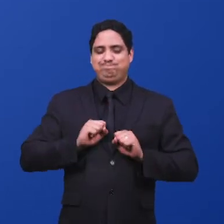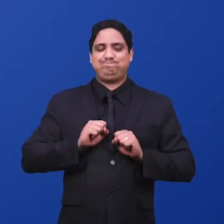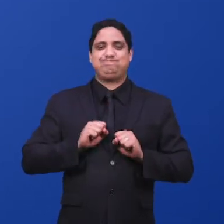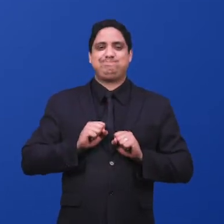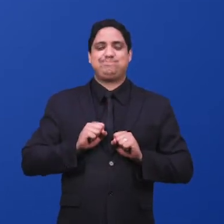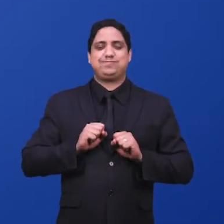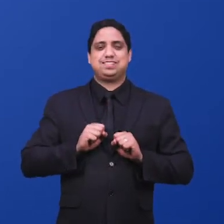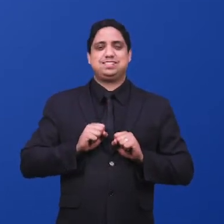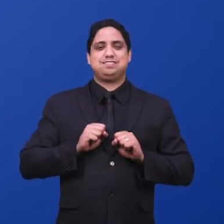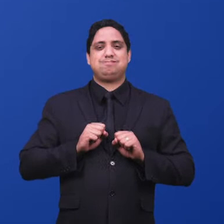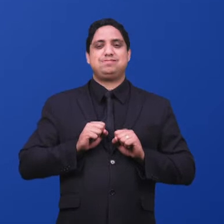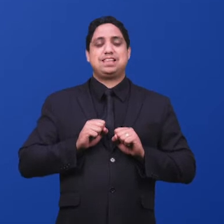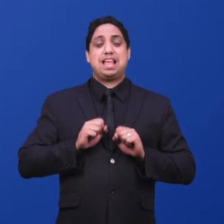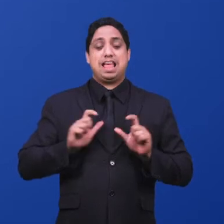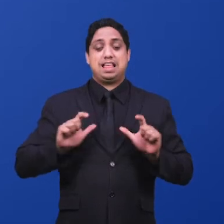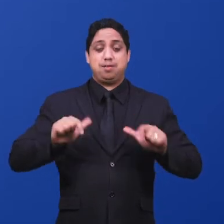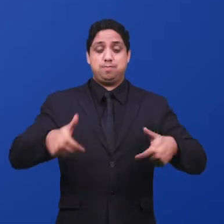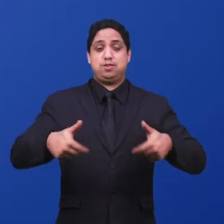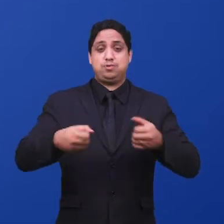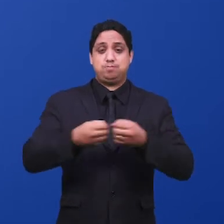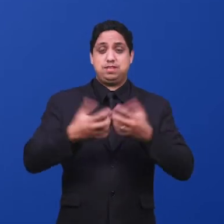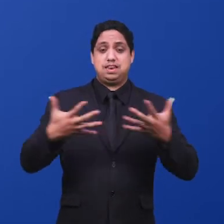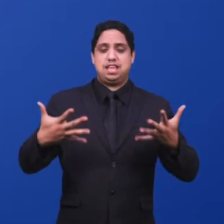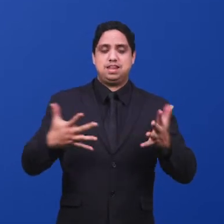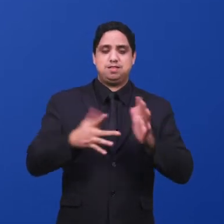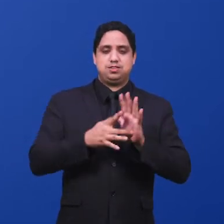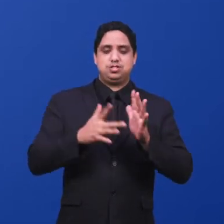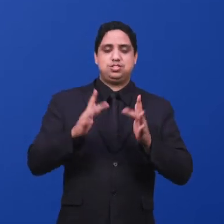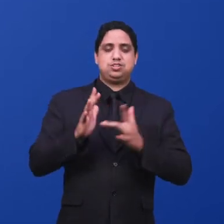posse das grandes maravilhas de Deus.